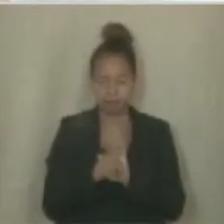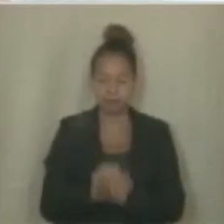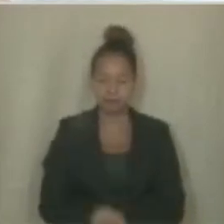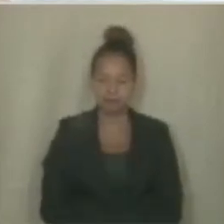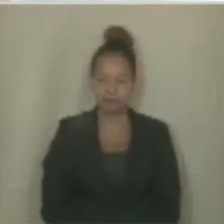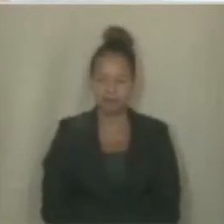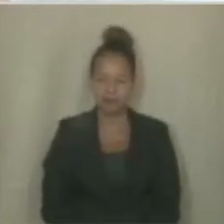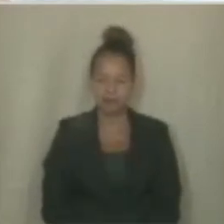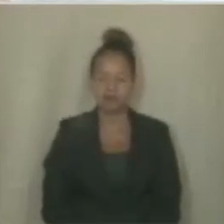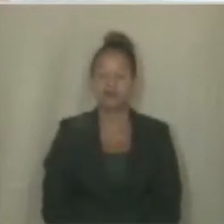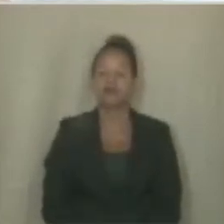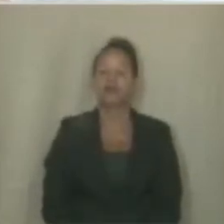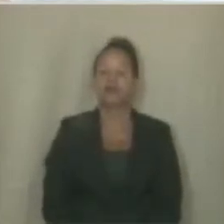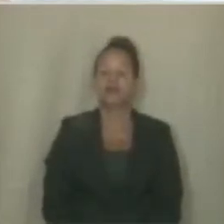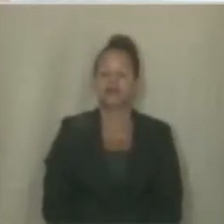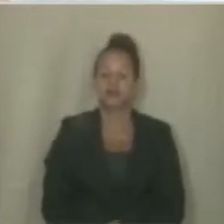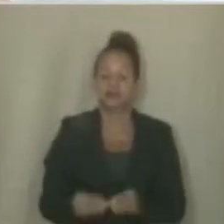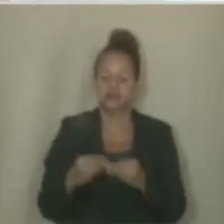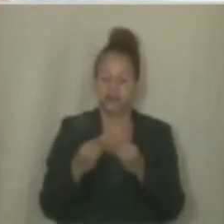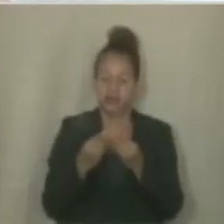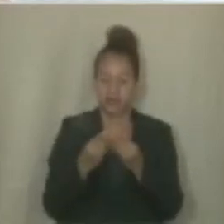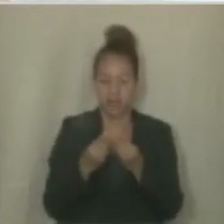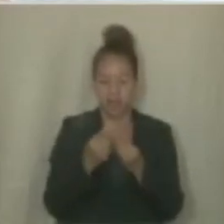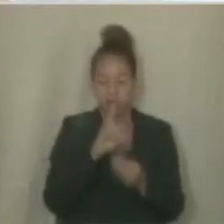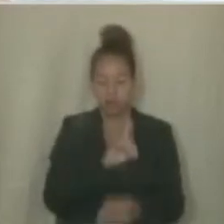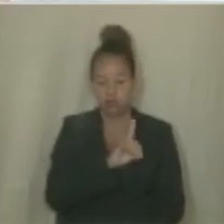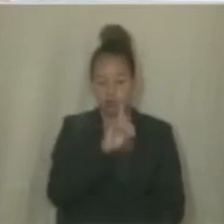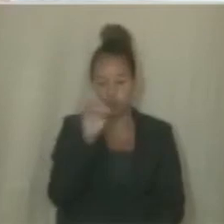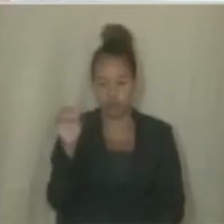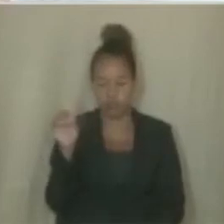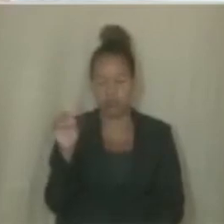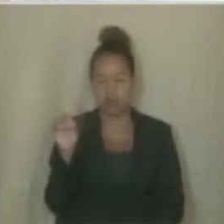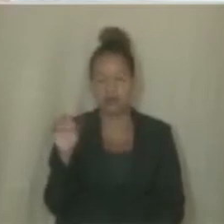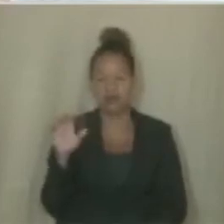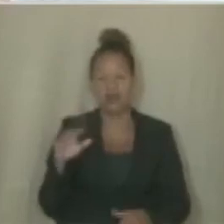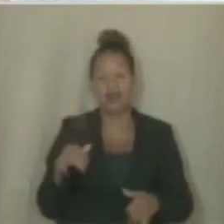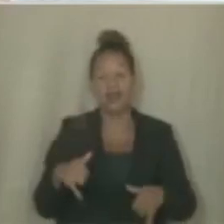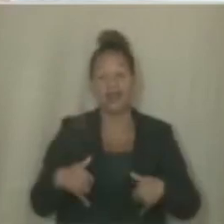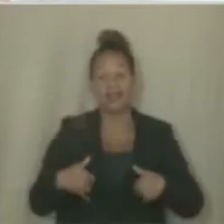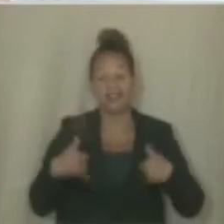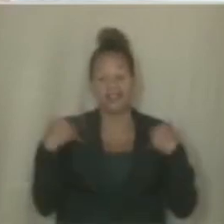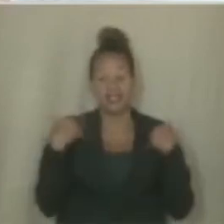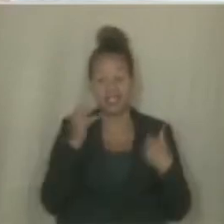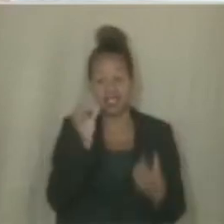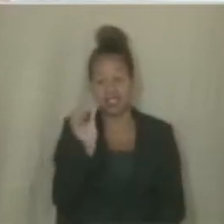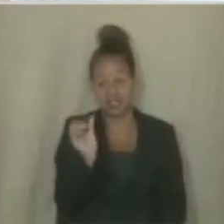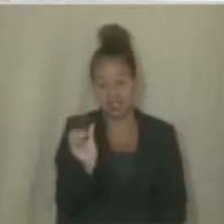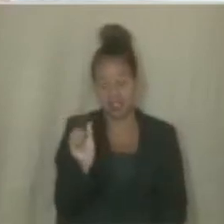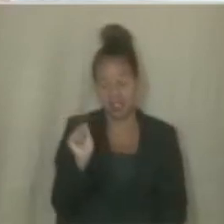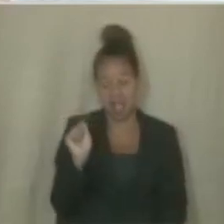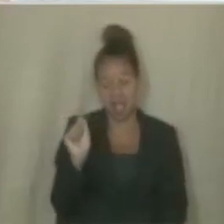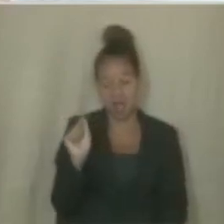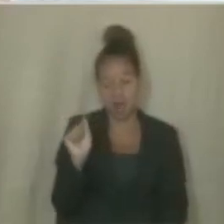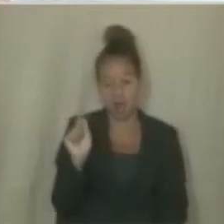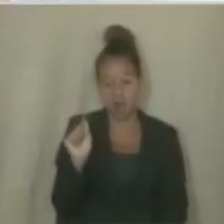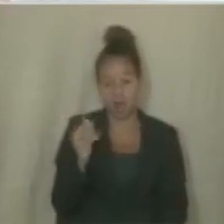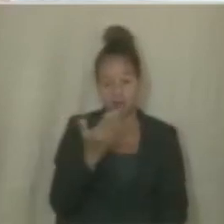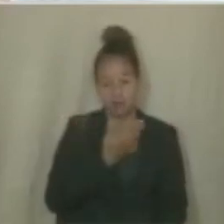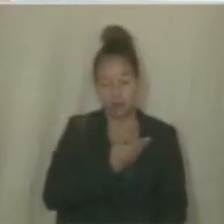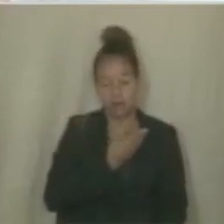lei vai dar a data de aniversário do bairro da vasia dia 6 de Agosto meu